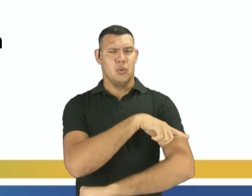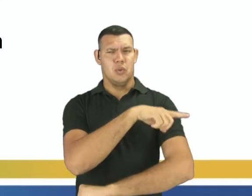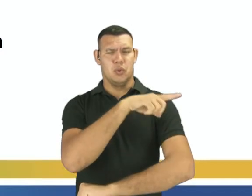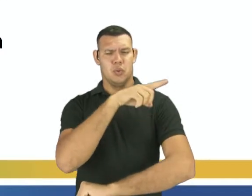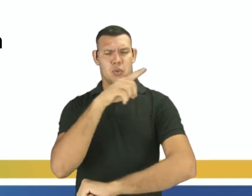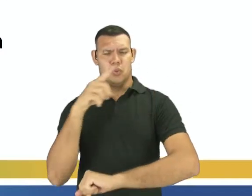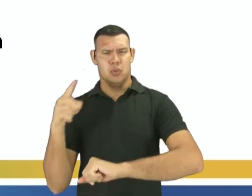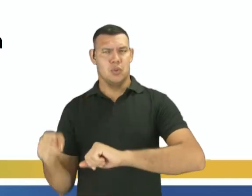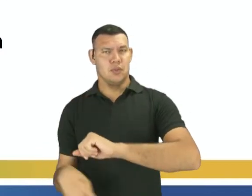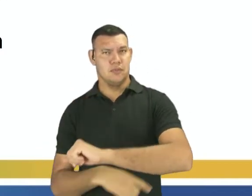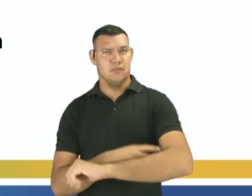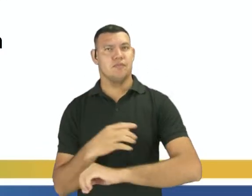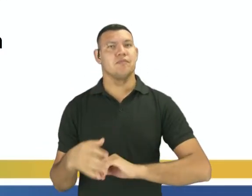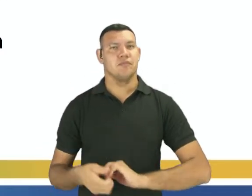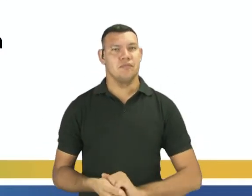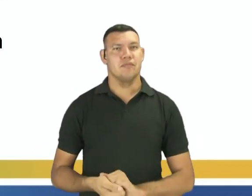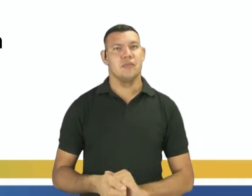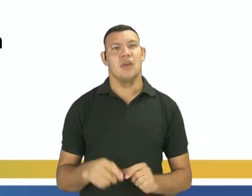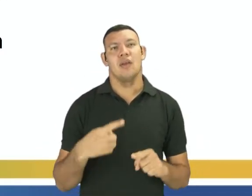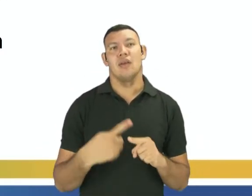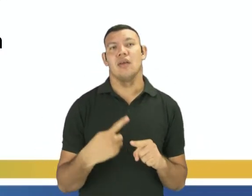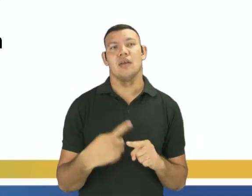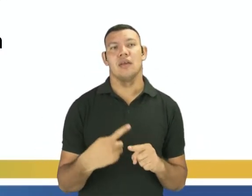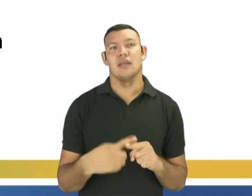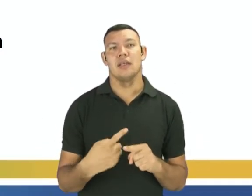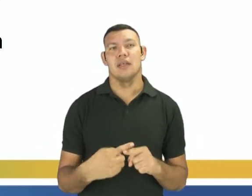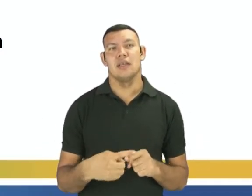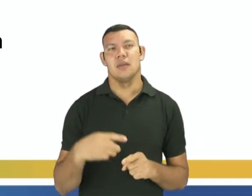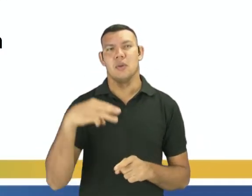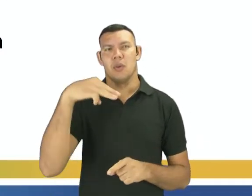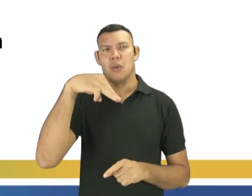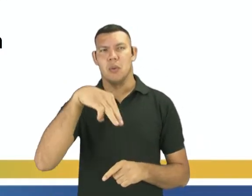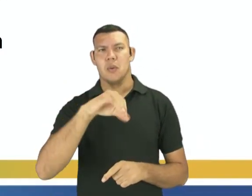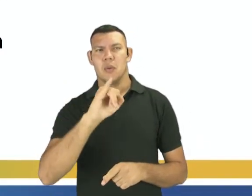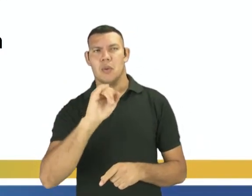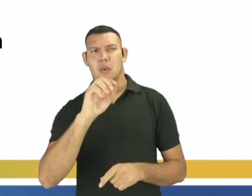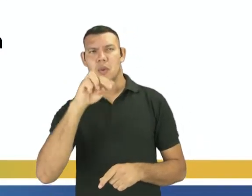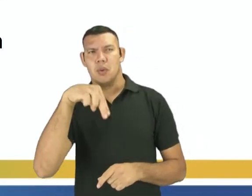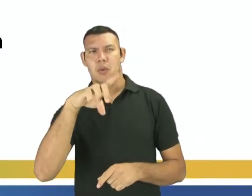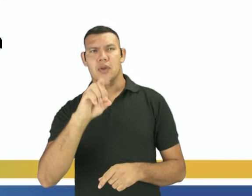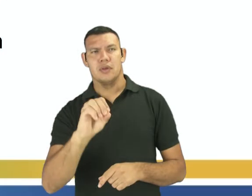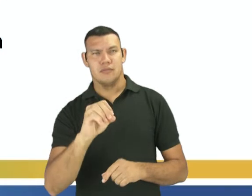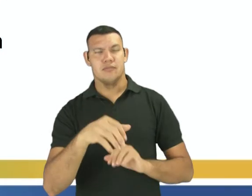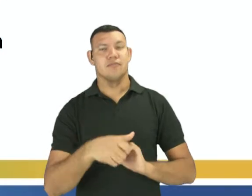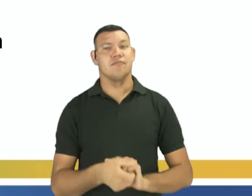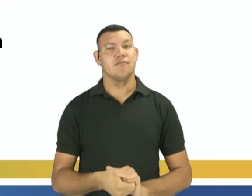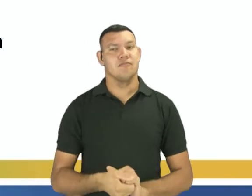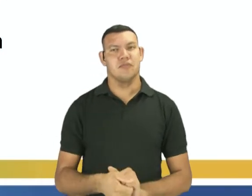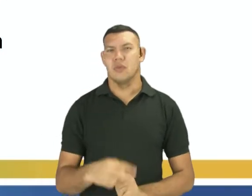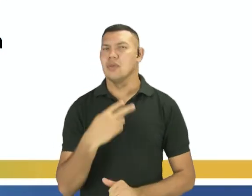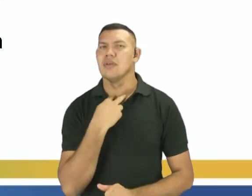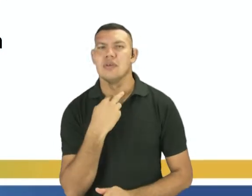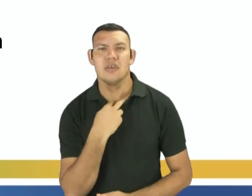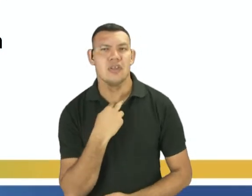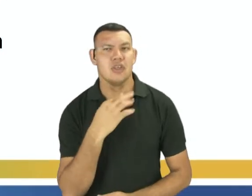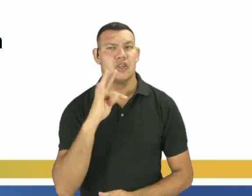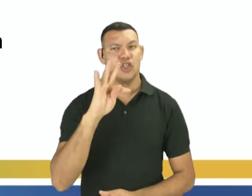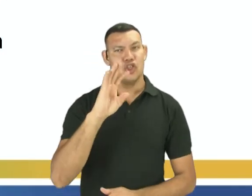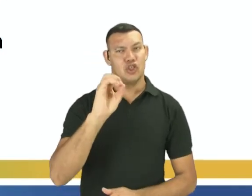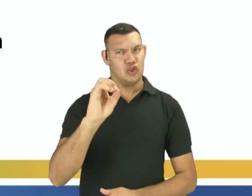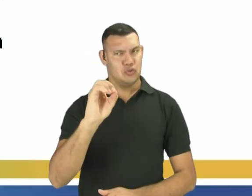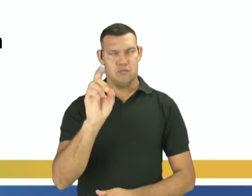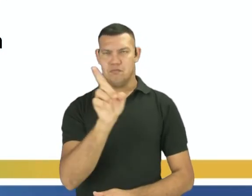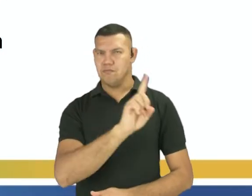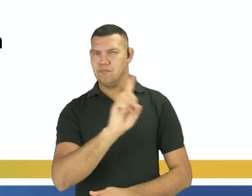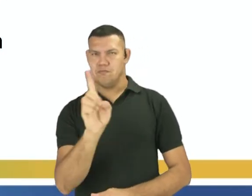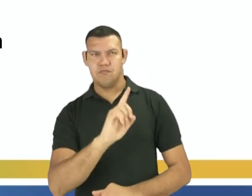causa do verbo mind, né, o verbo se importar, que vem anterior a stay. Nesse caso, não poderia ser to stay.